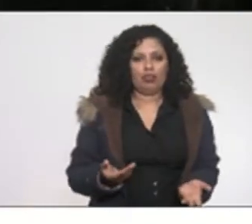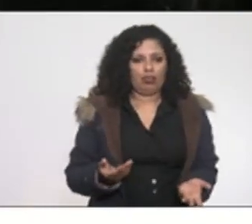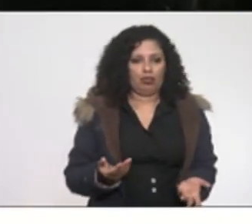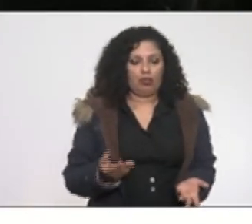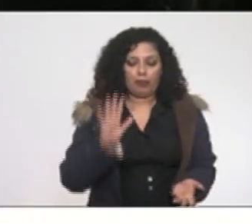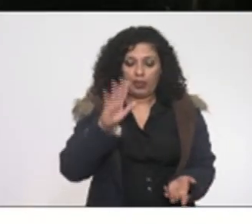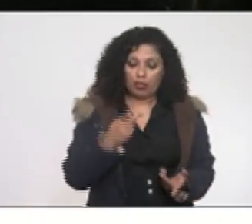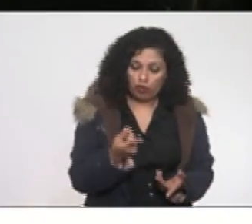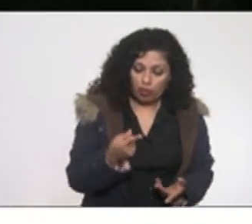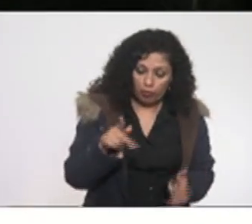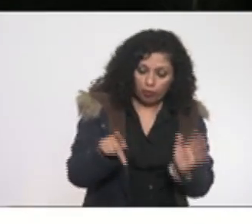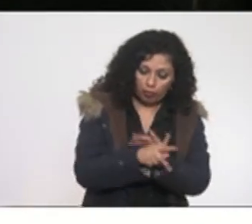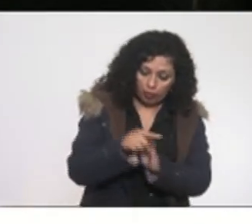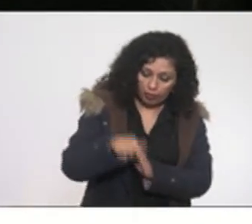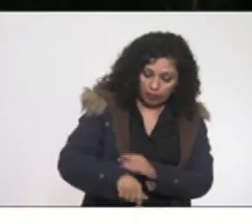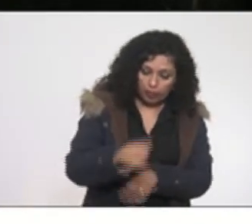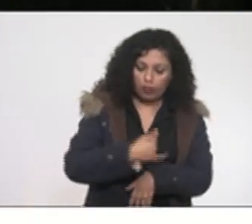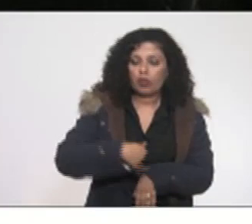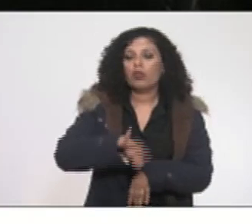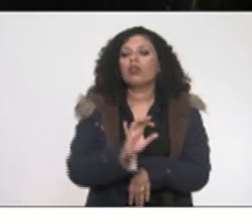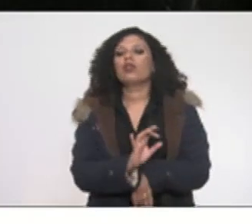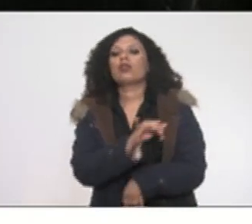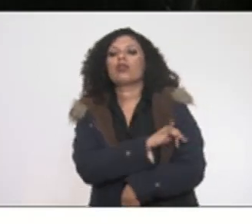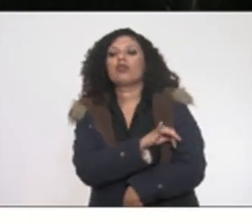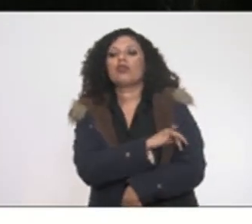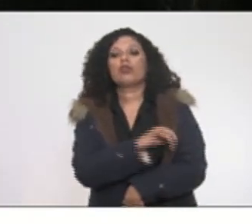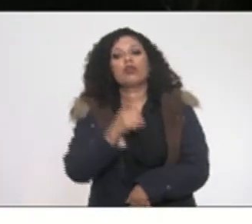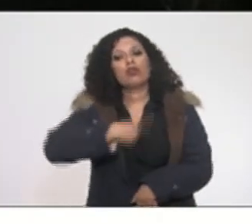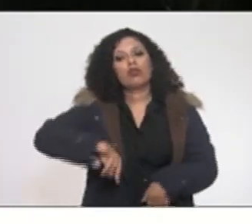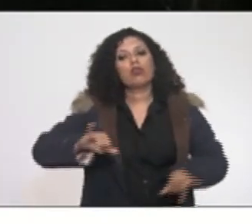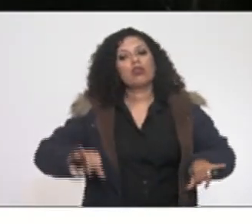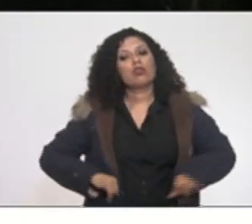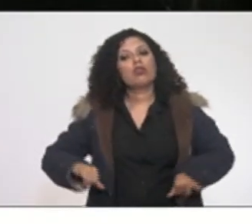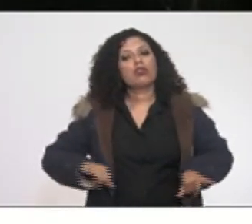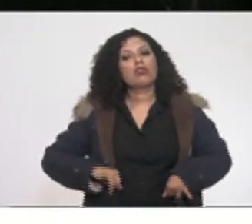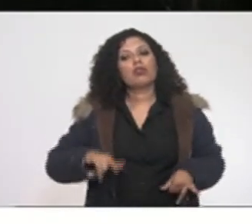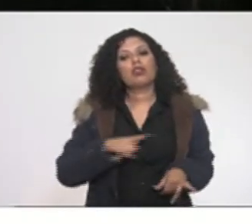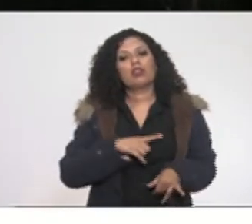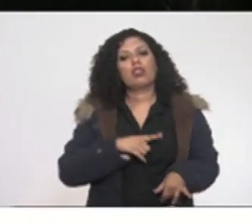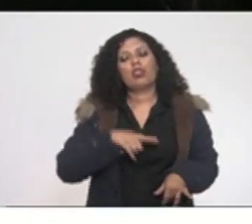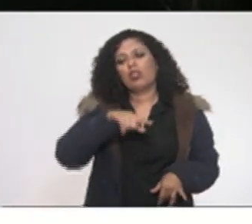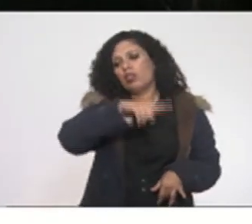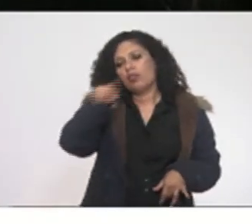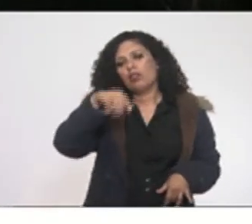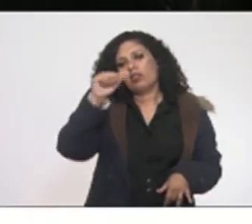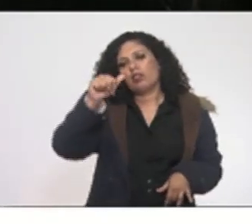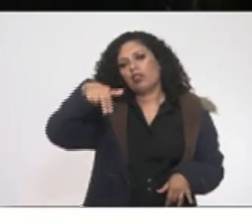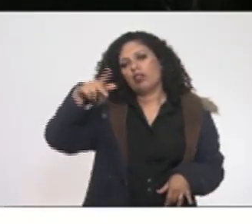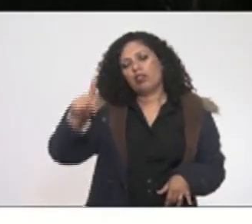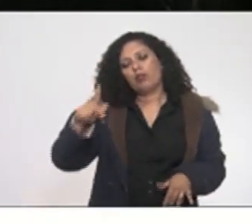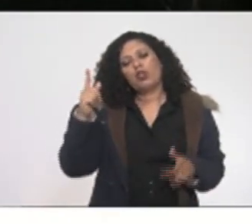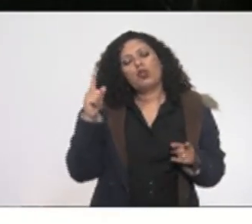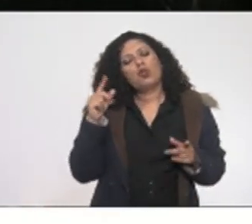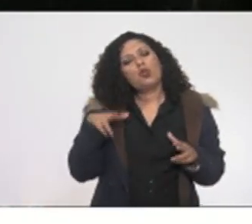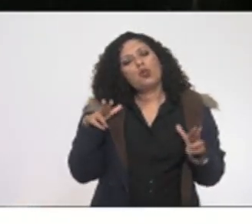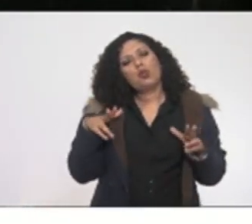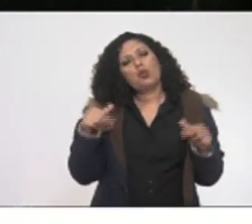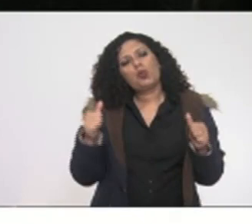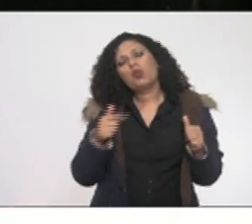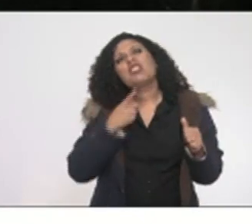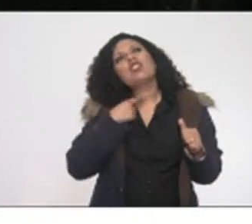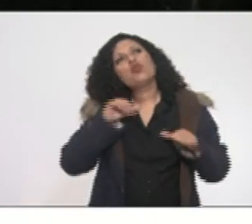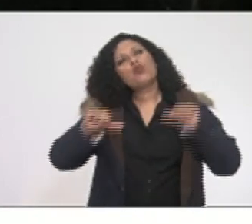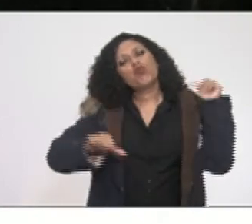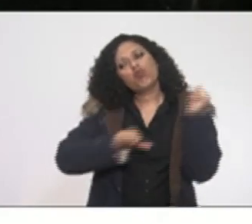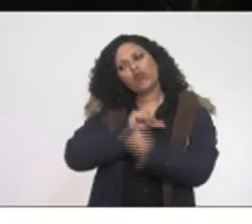aqui. E a gente já sofre com isso. Nunca houve, pela ANP, para fazer uma proposta à Petrobras que